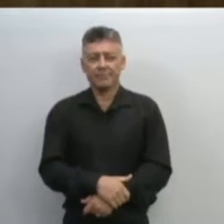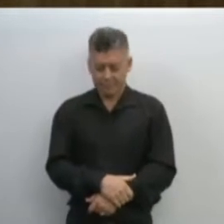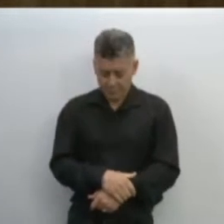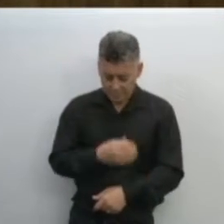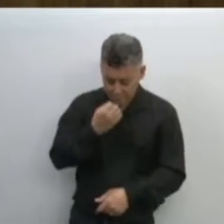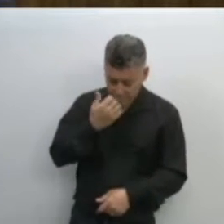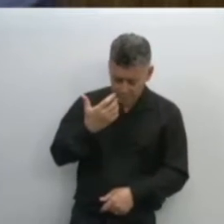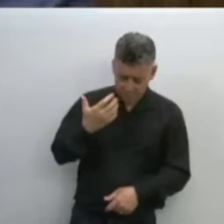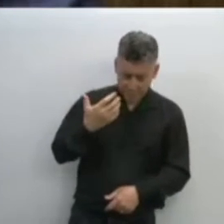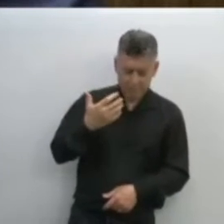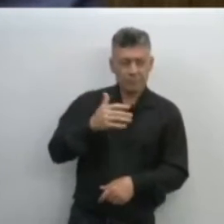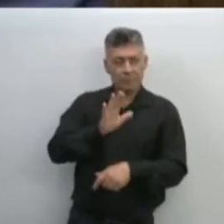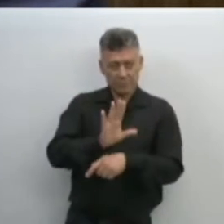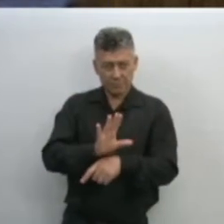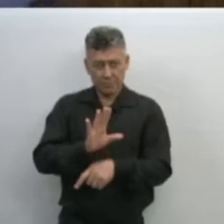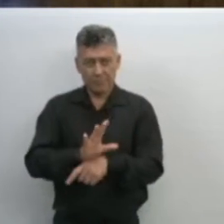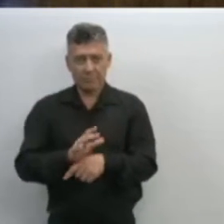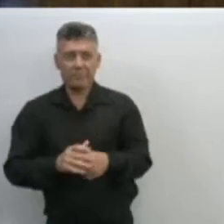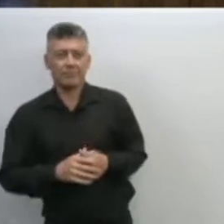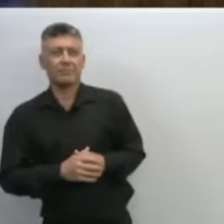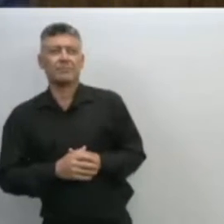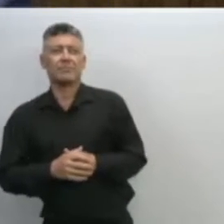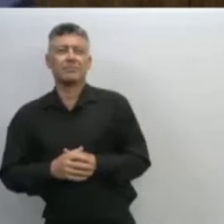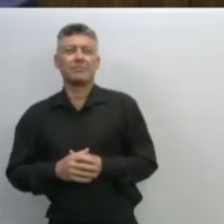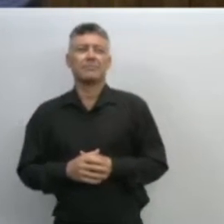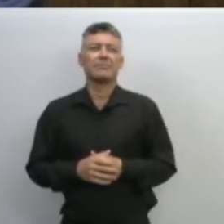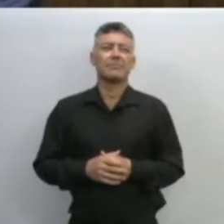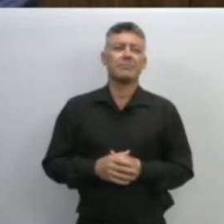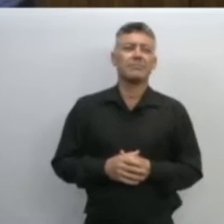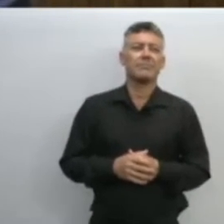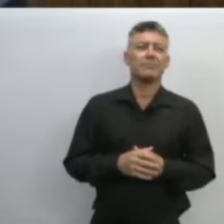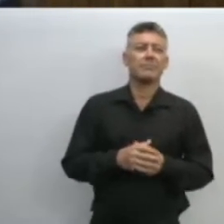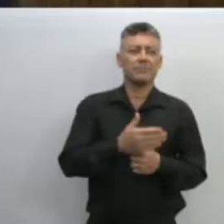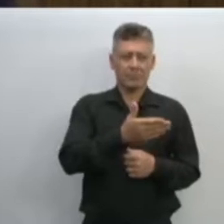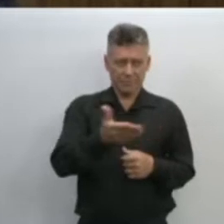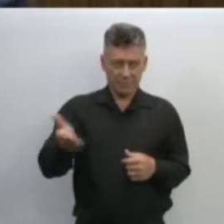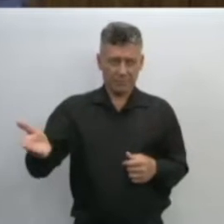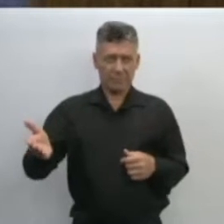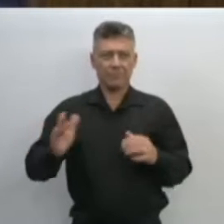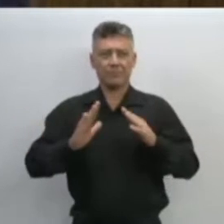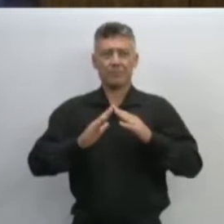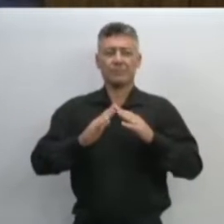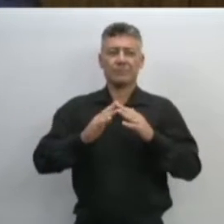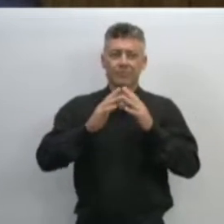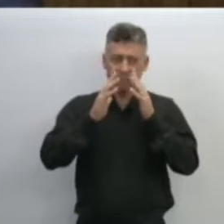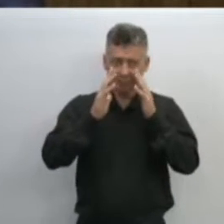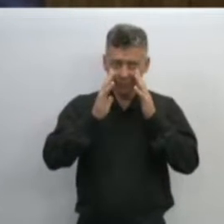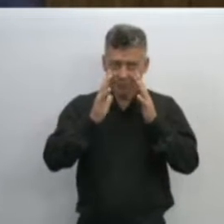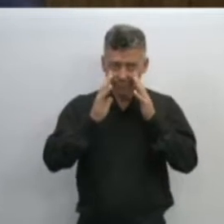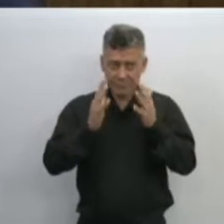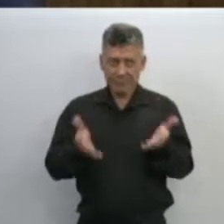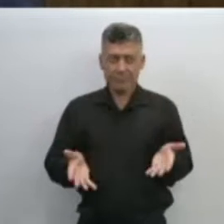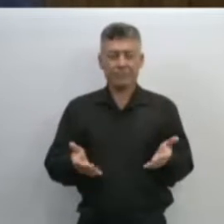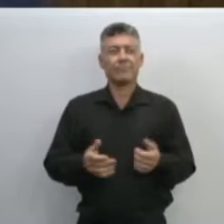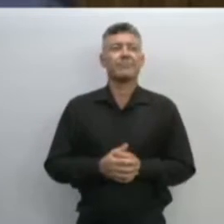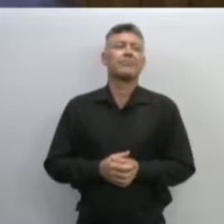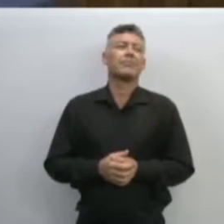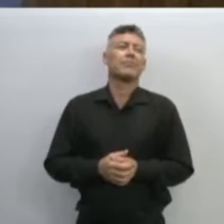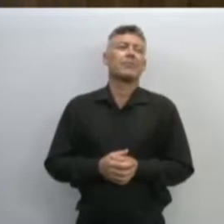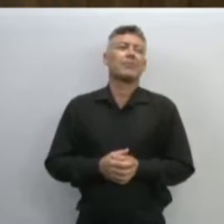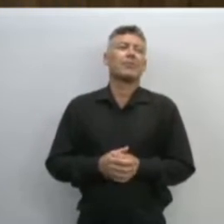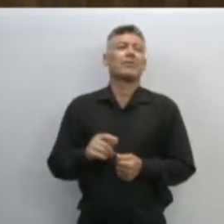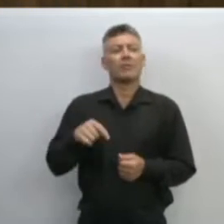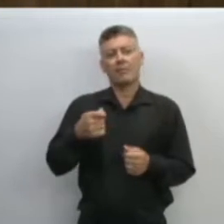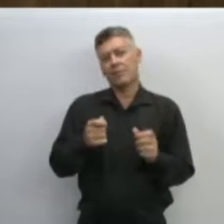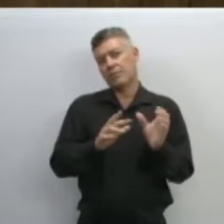Boa tarde, senhor presidente, boa tarde, colegas vereadores, funcionários aqui dessa casa, público que nos assiste pelo sinal da TV